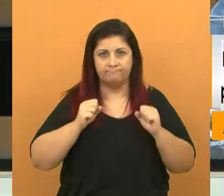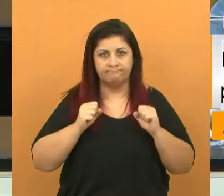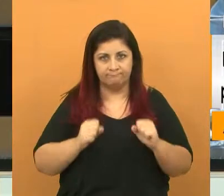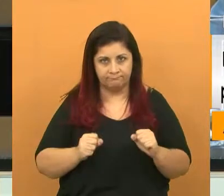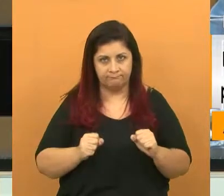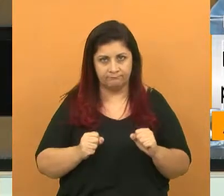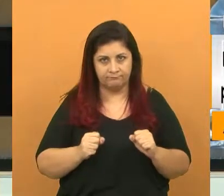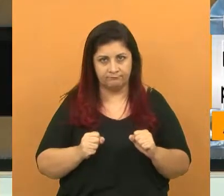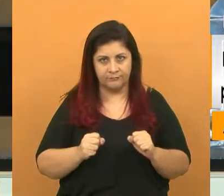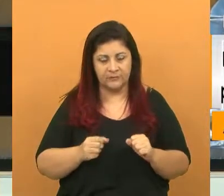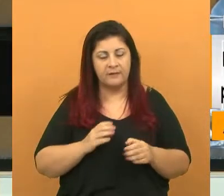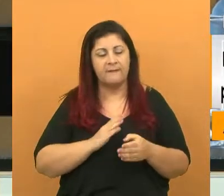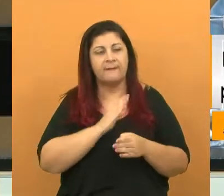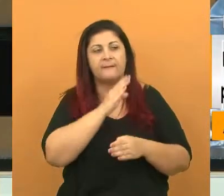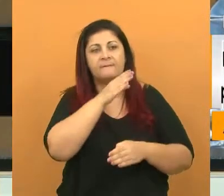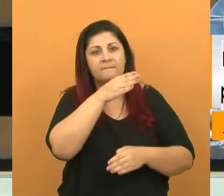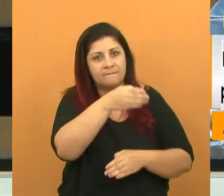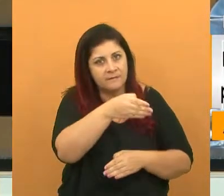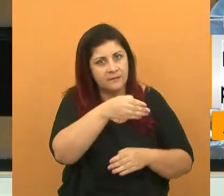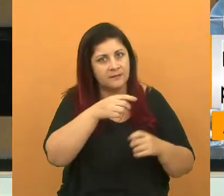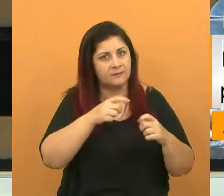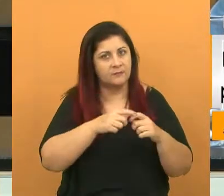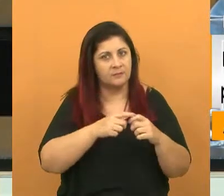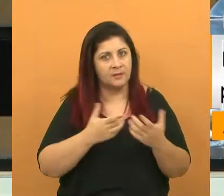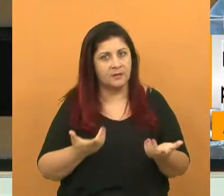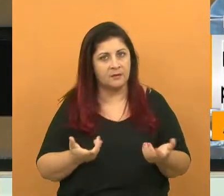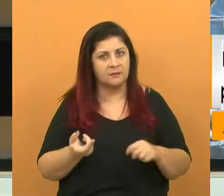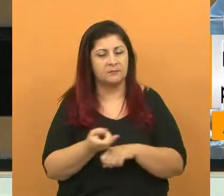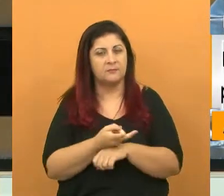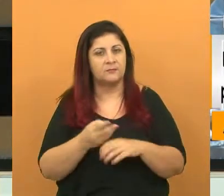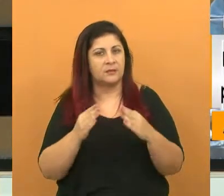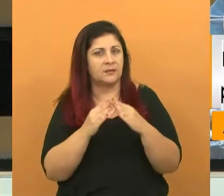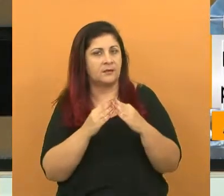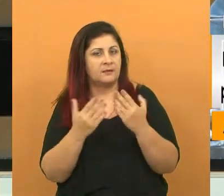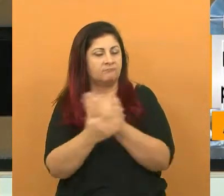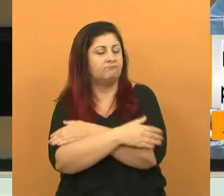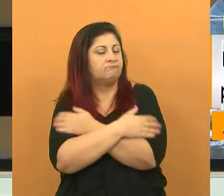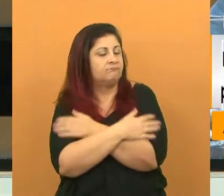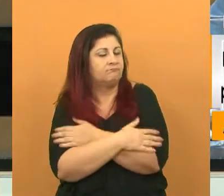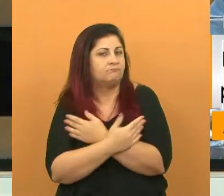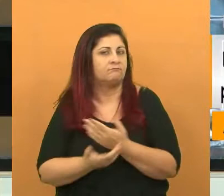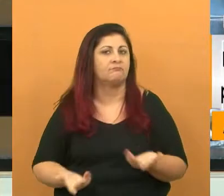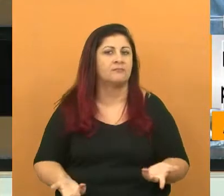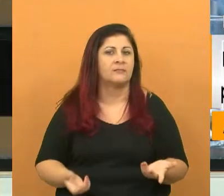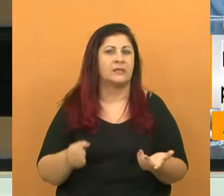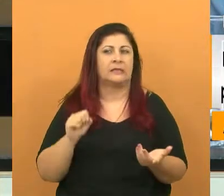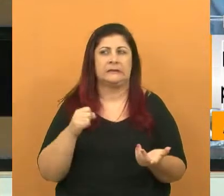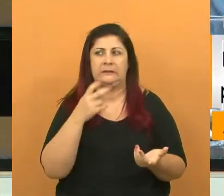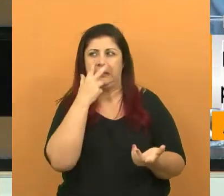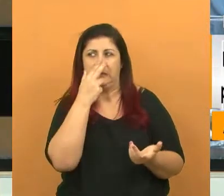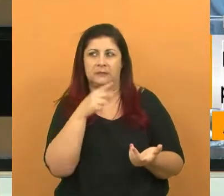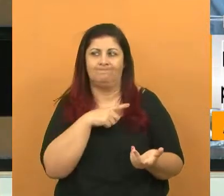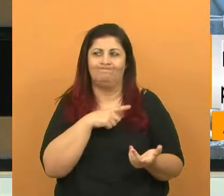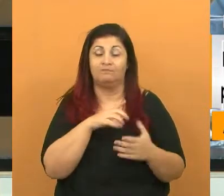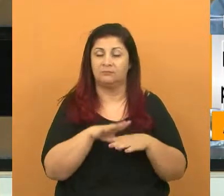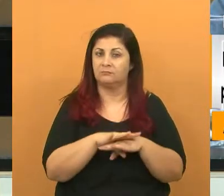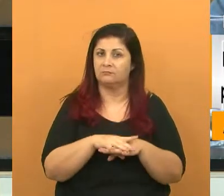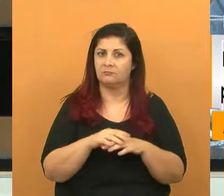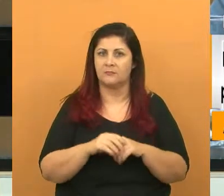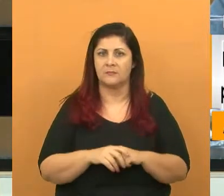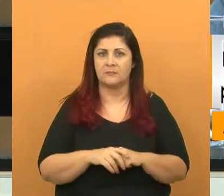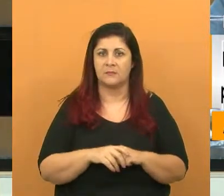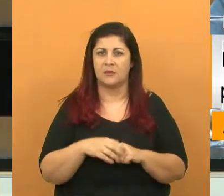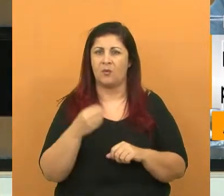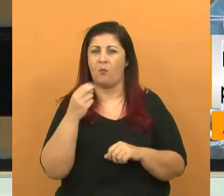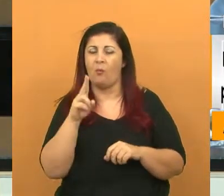se autoconduzir, a buscar a Casa do Abraço, se tiver em dúvida que está com alguma doença sexualmente transmissíveis, ou até